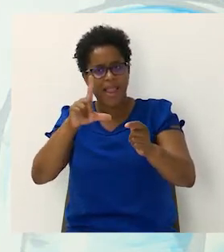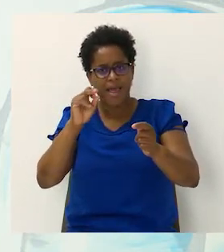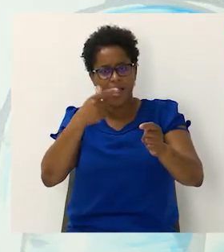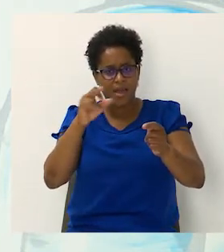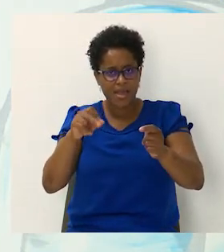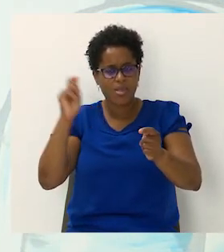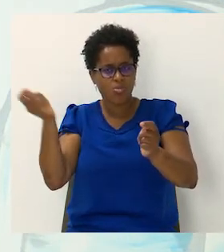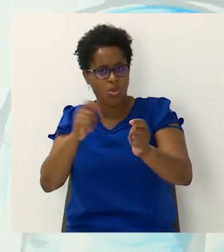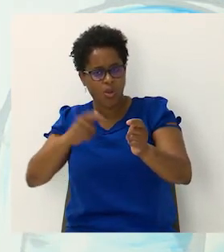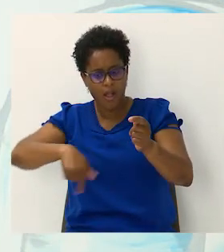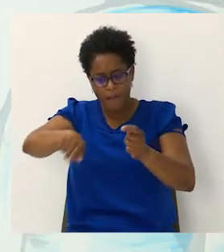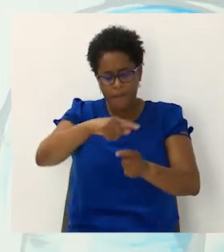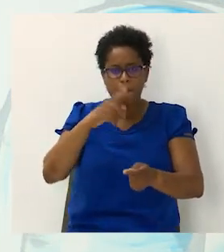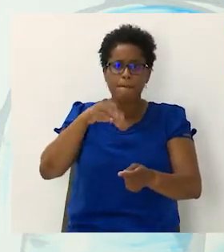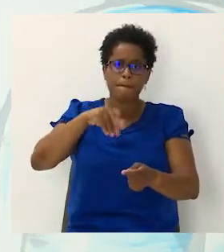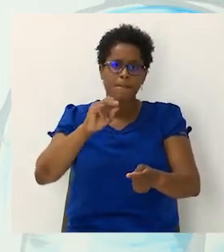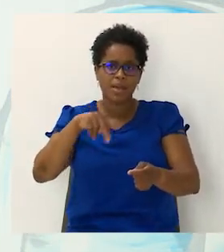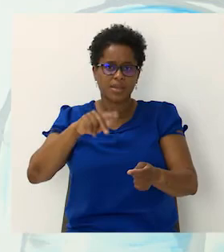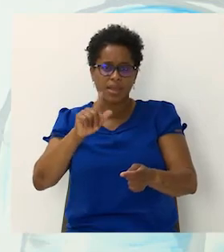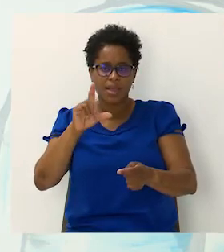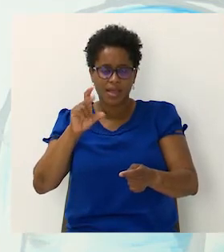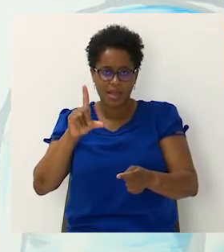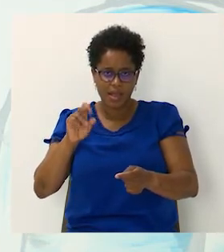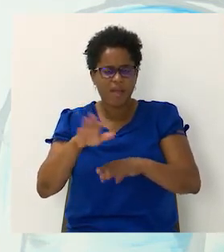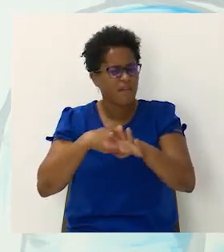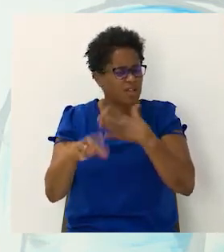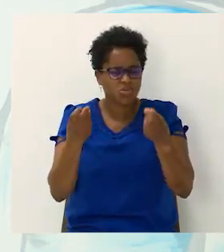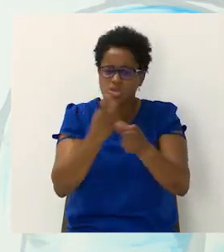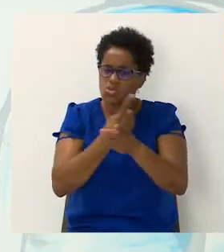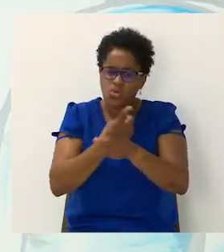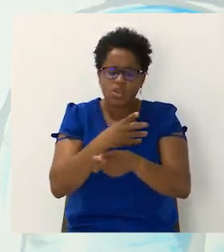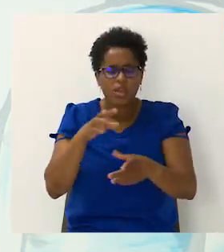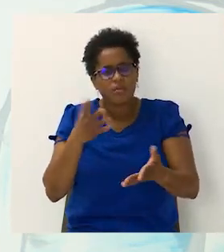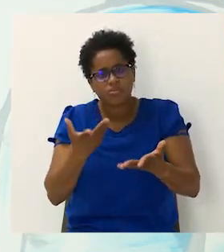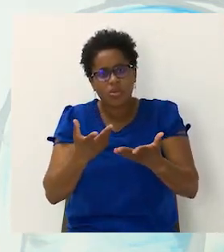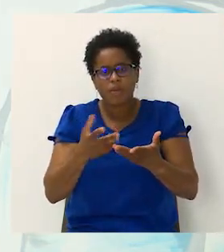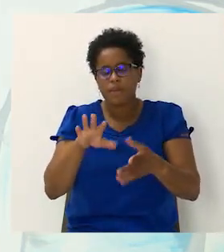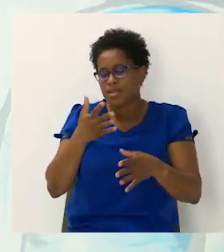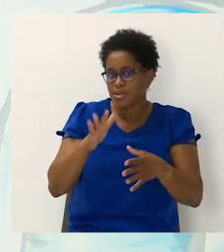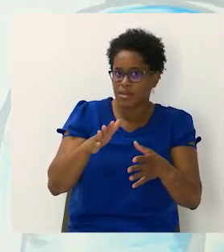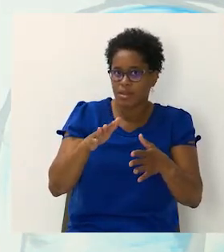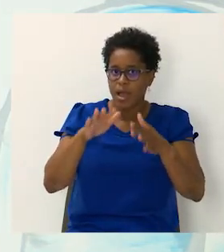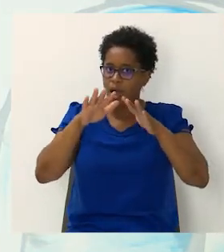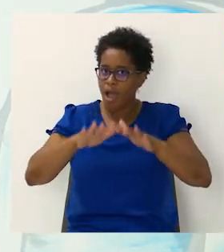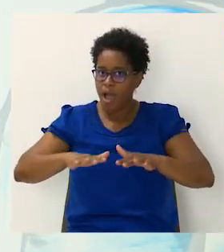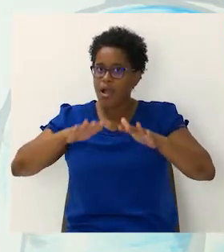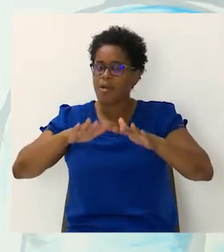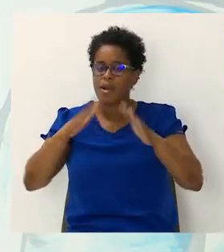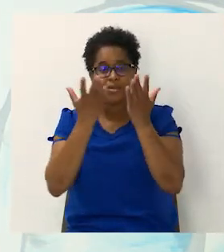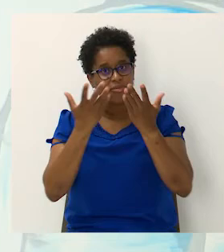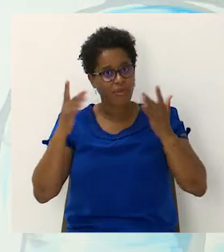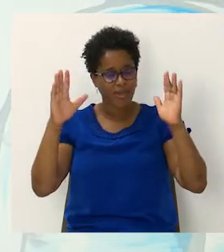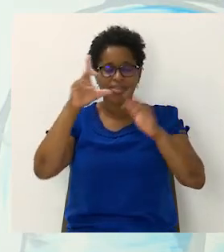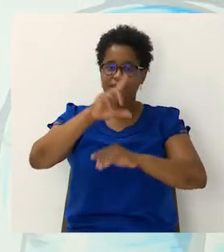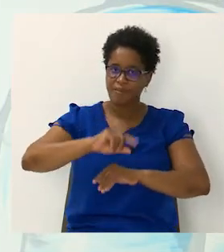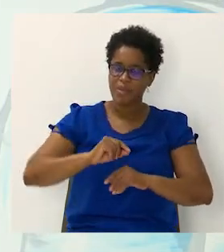coisas. Com que efeito? Sentido de tentar dominar a natureza. Também